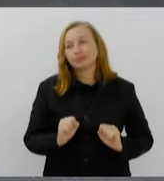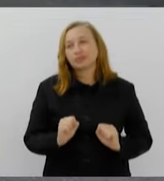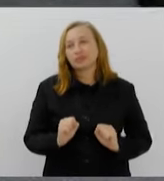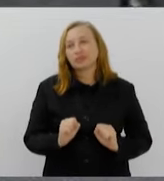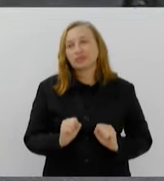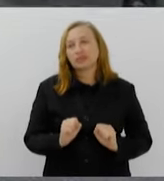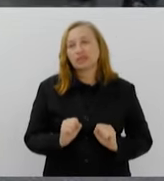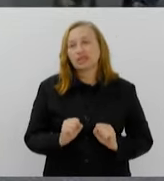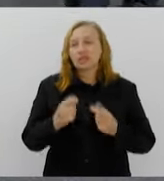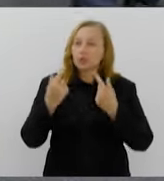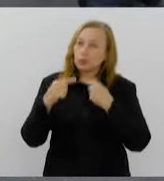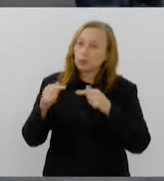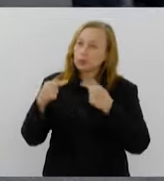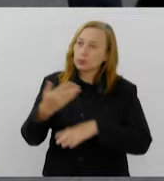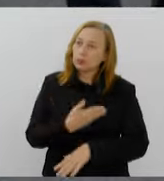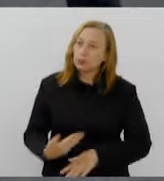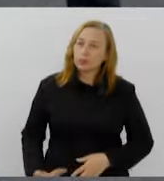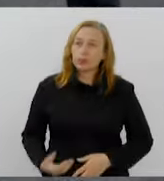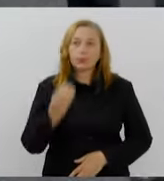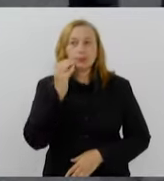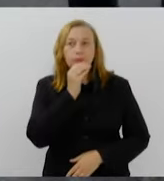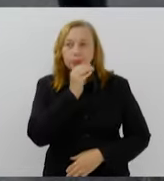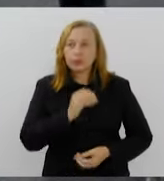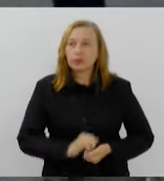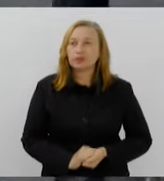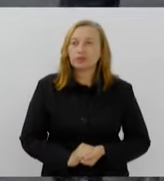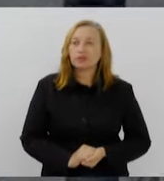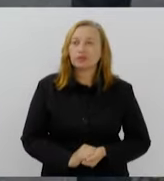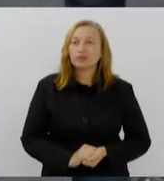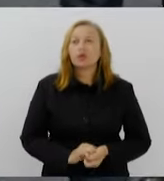poderar o governo cando